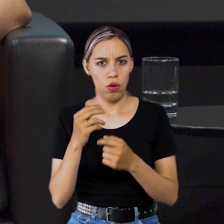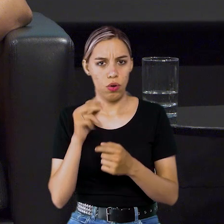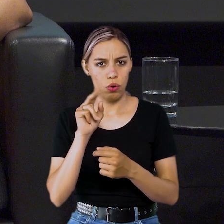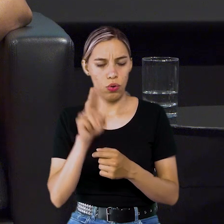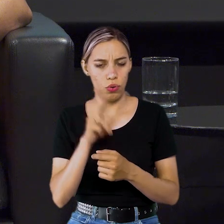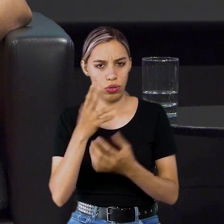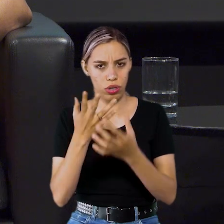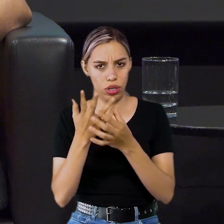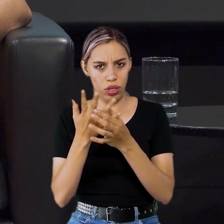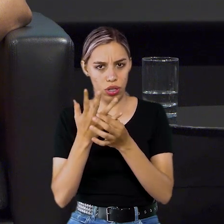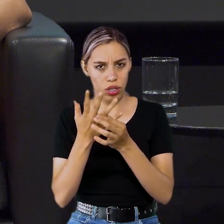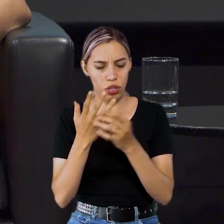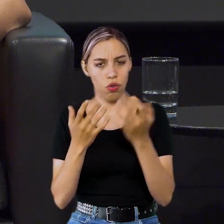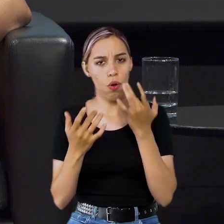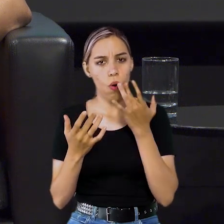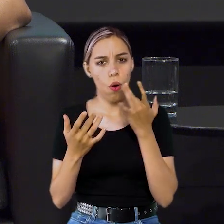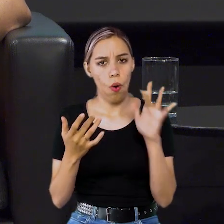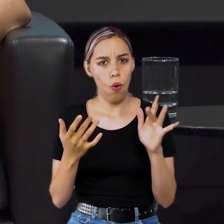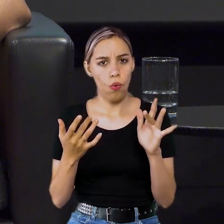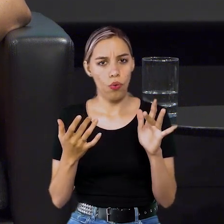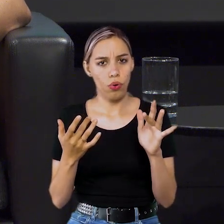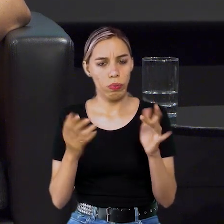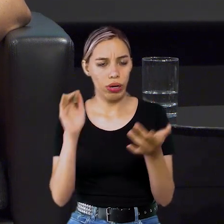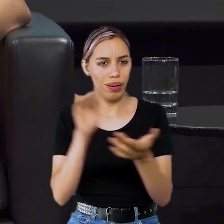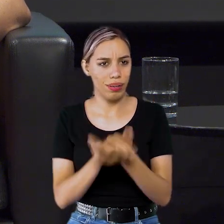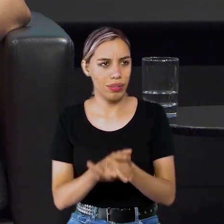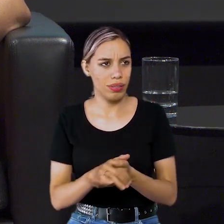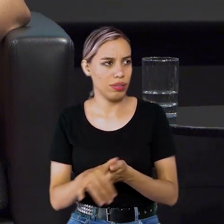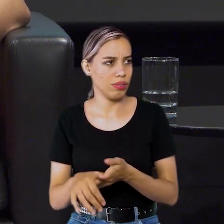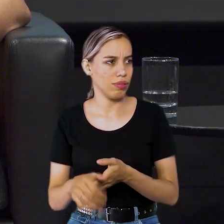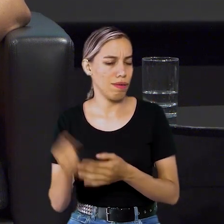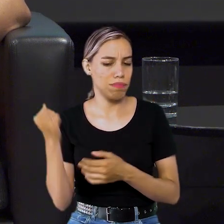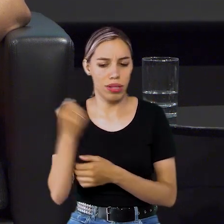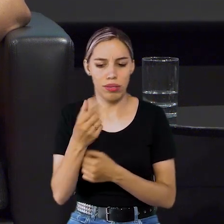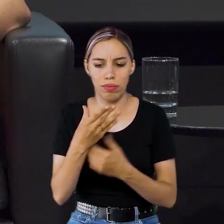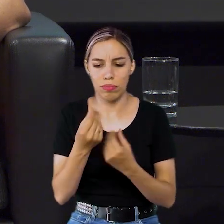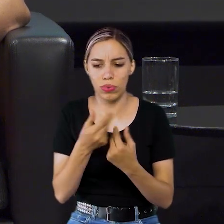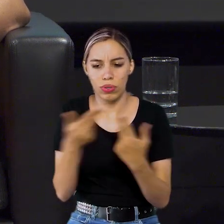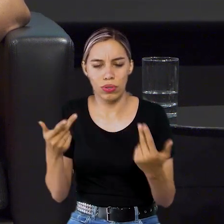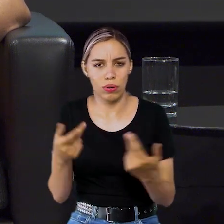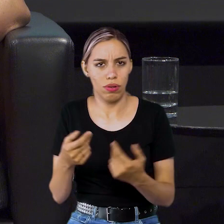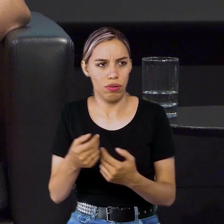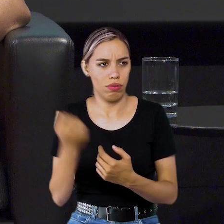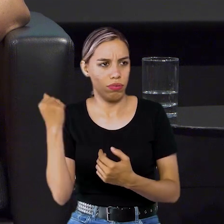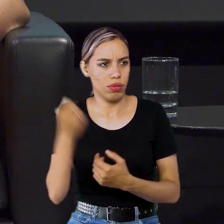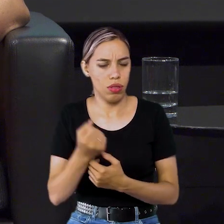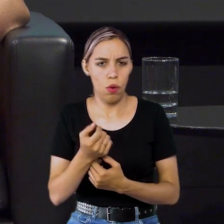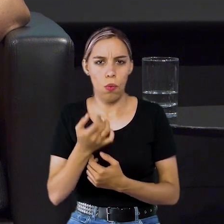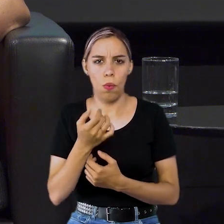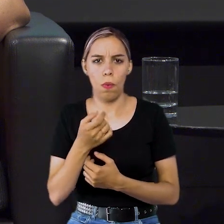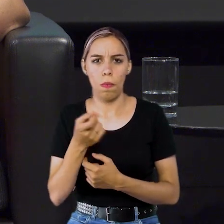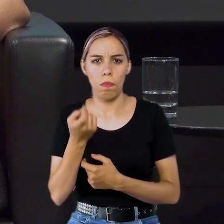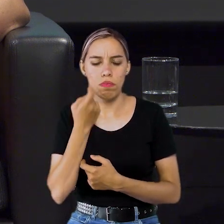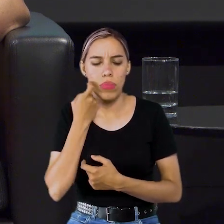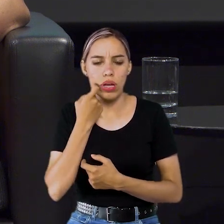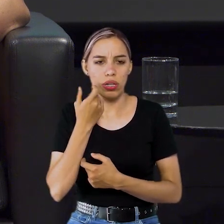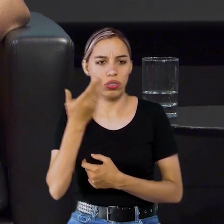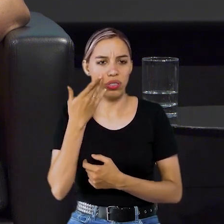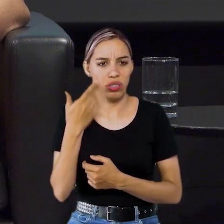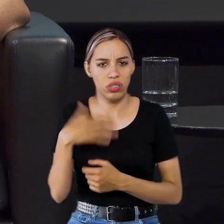ouro? Está matando os nossos parentes Yanomami e tantos outros. Os peixinhos, os rios, as